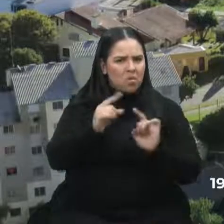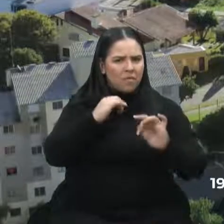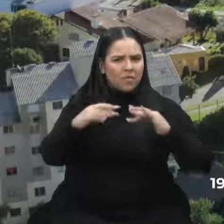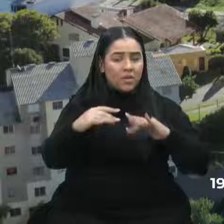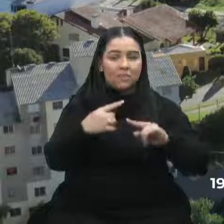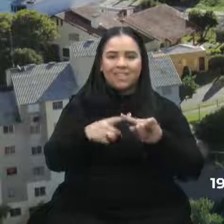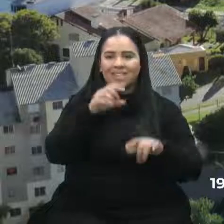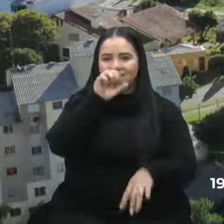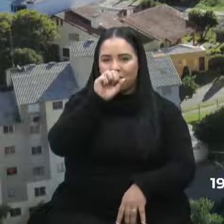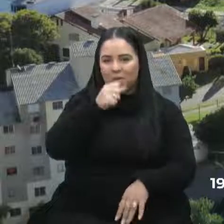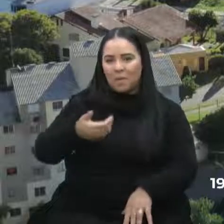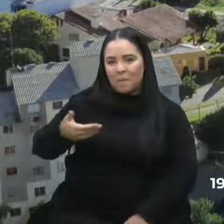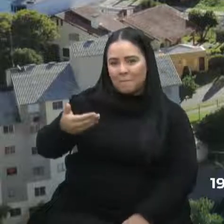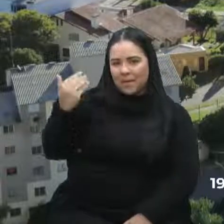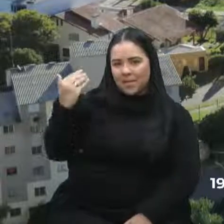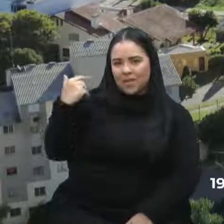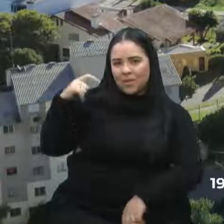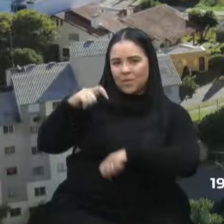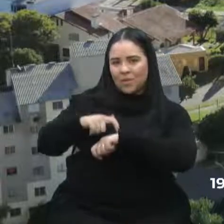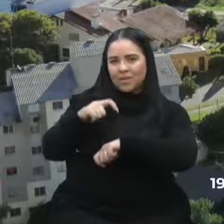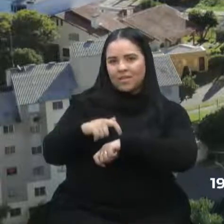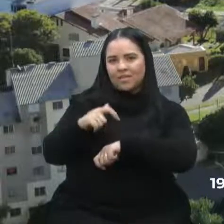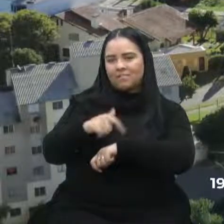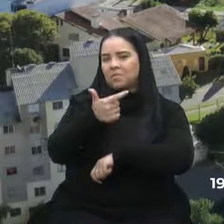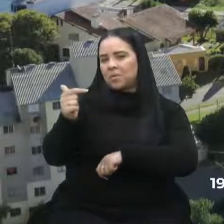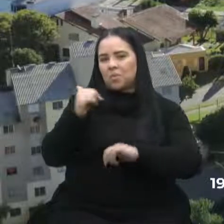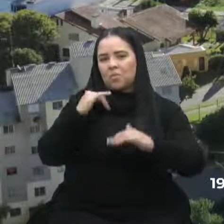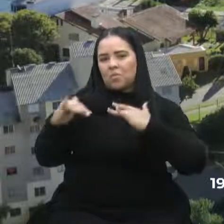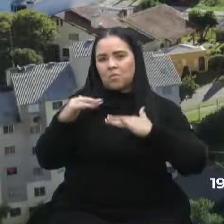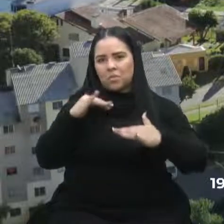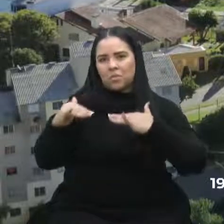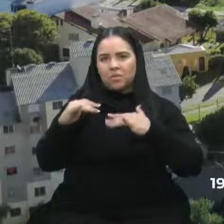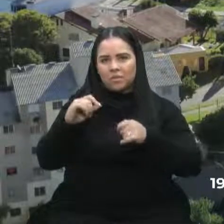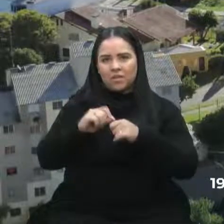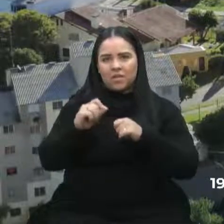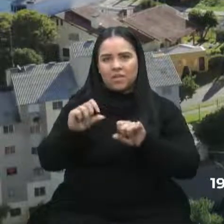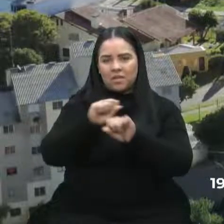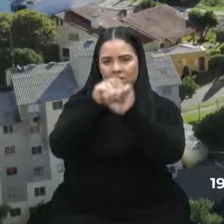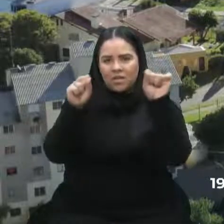sábado passado, num horário que não tem movimento, né, de manhã.